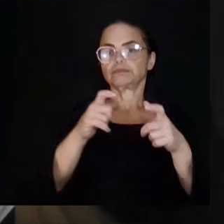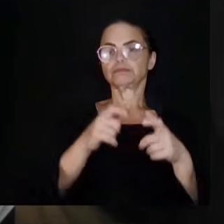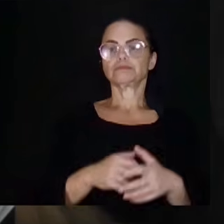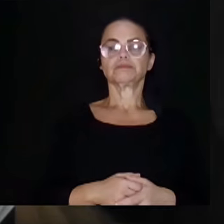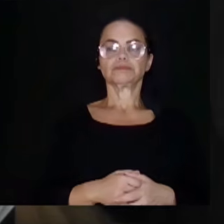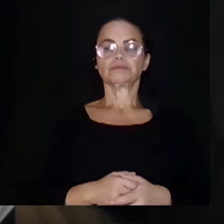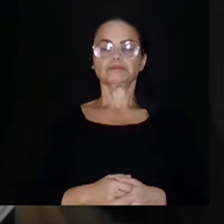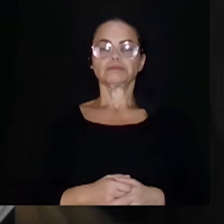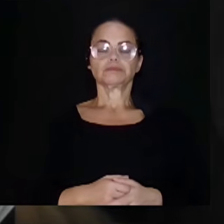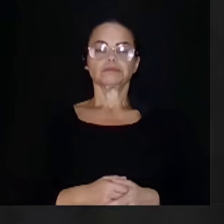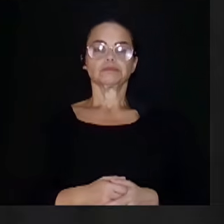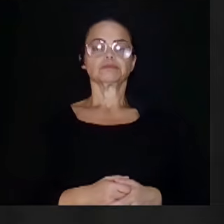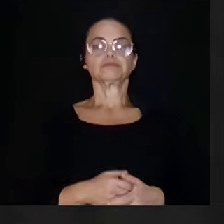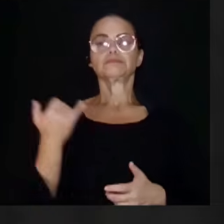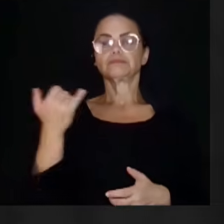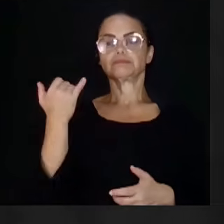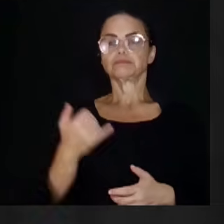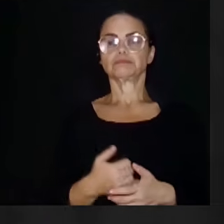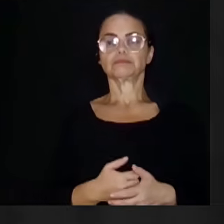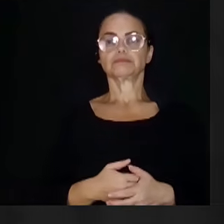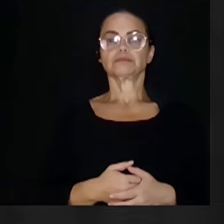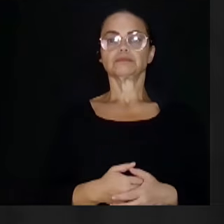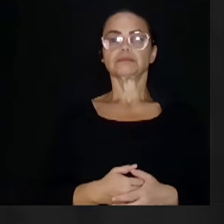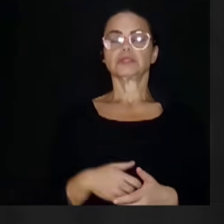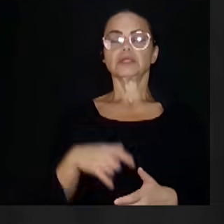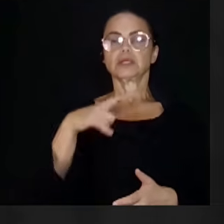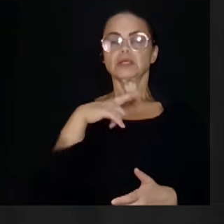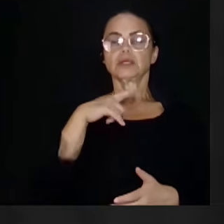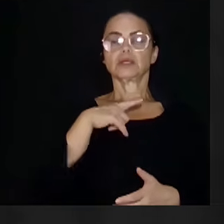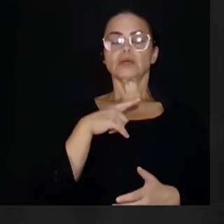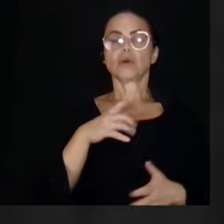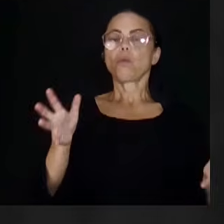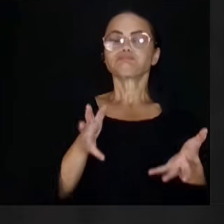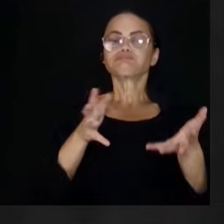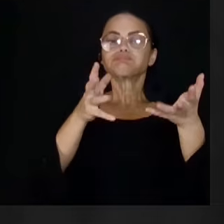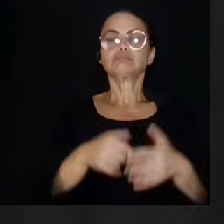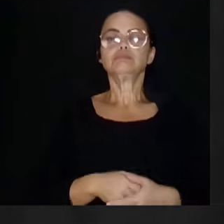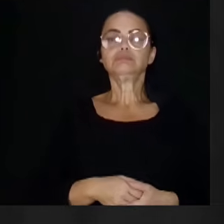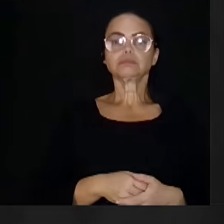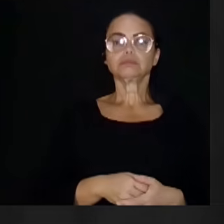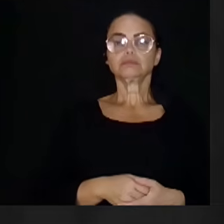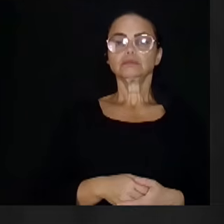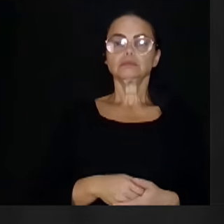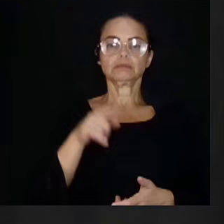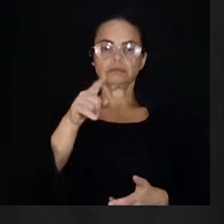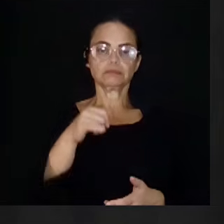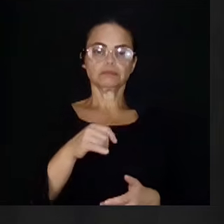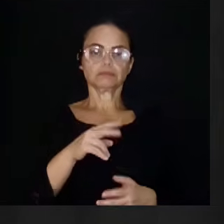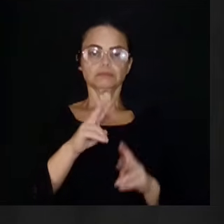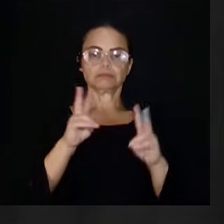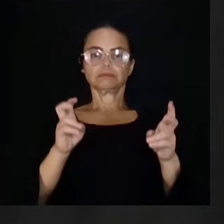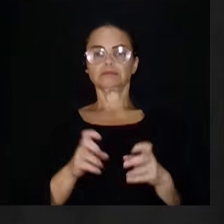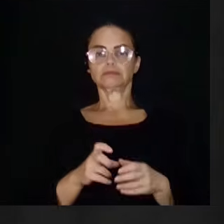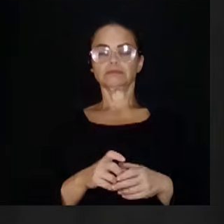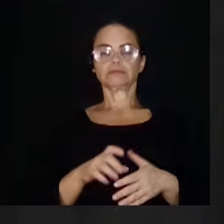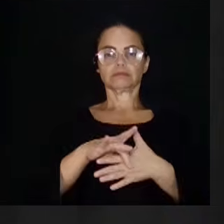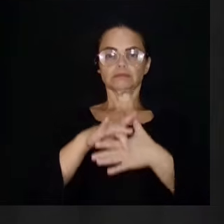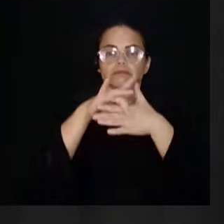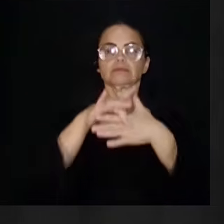extrema importância, porque o que acontece? Quando você fala em lideranças negras,